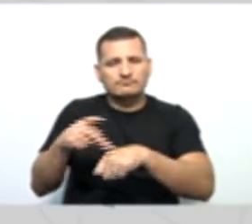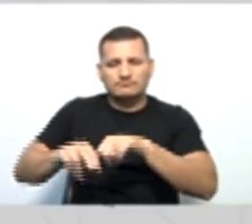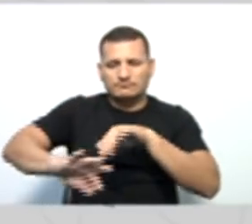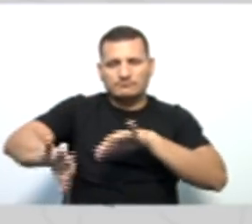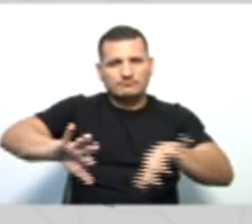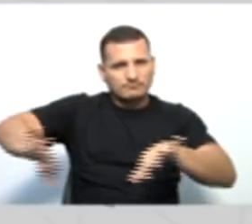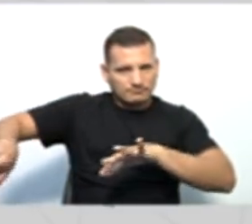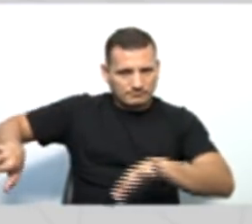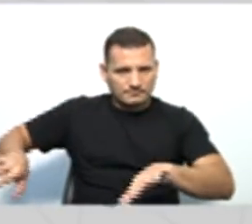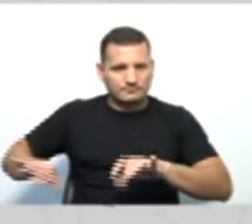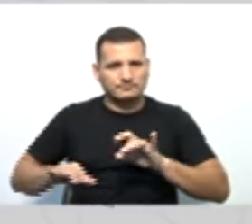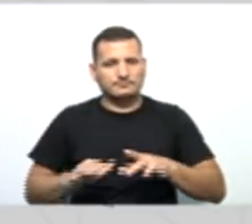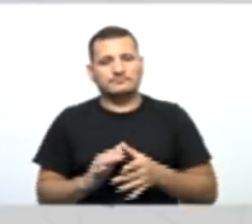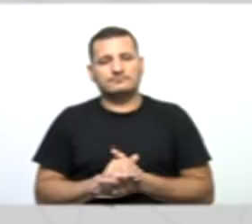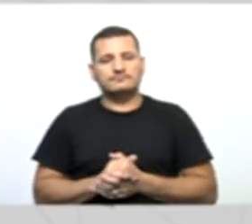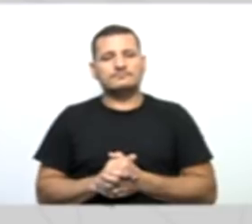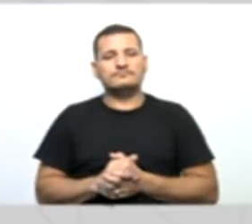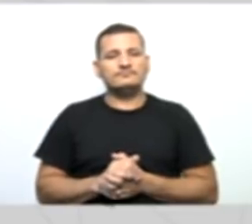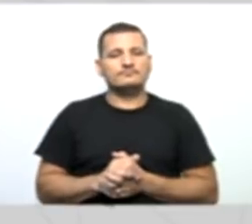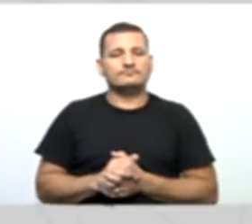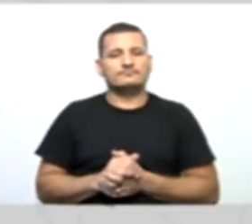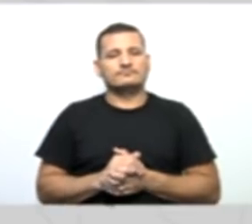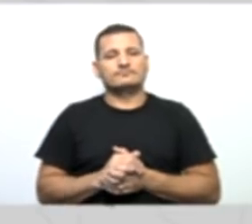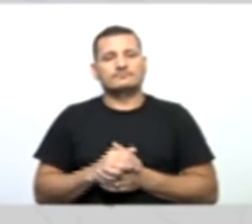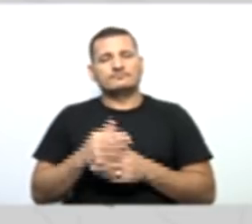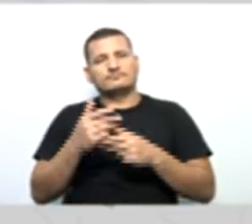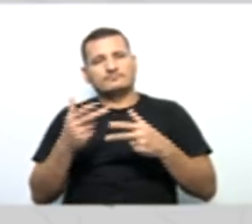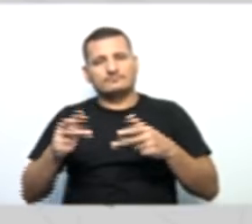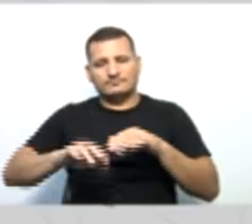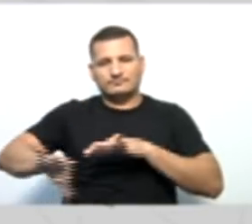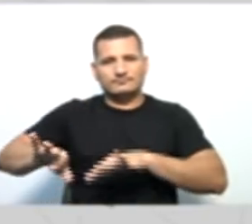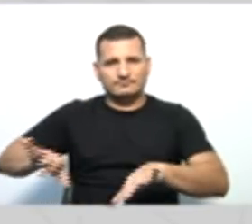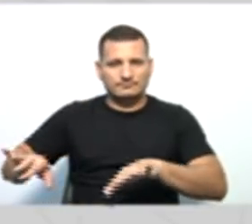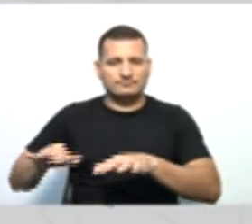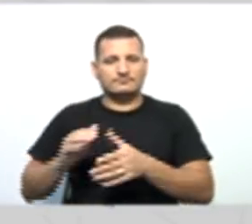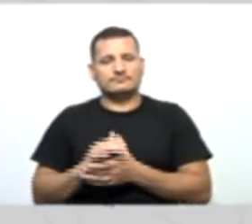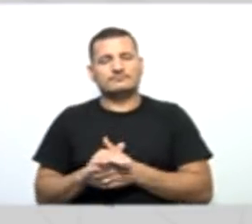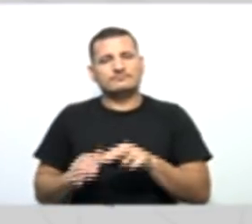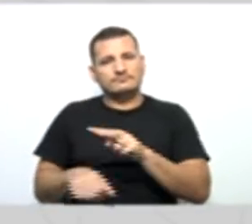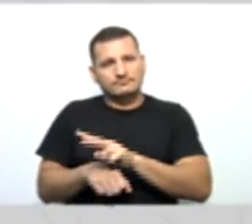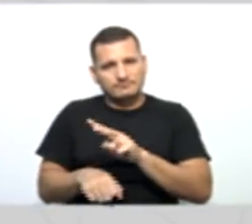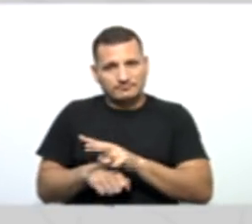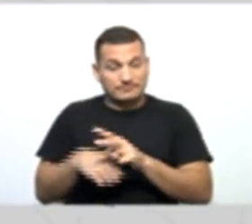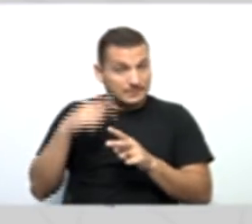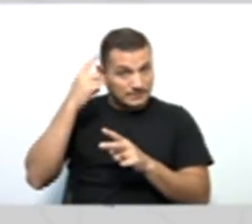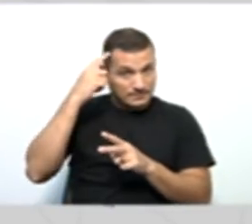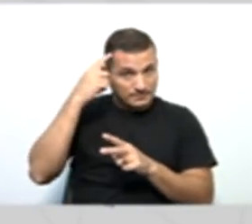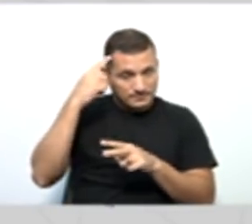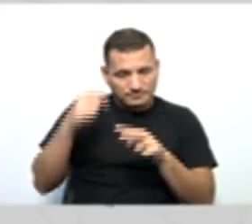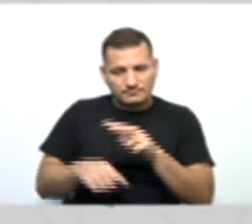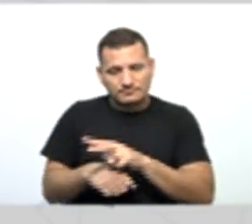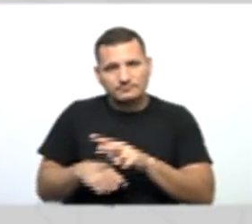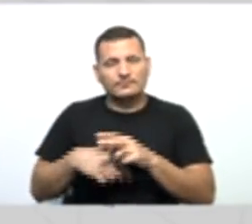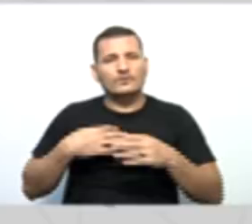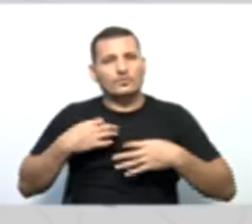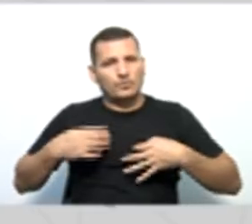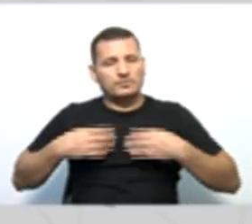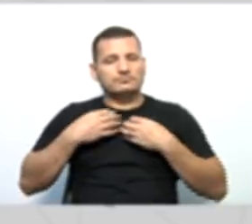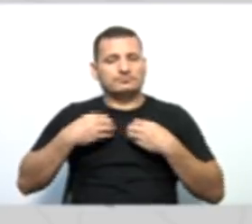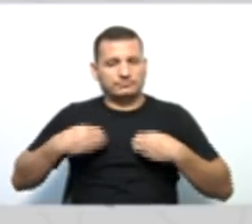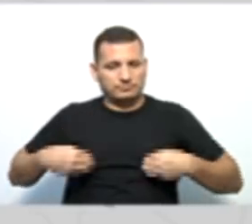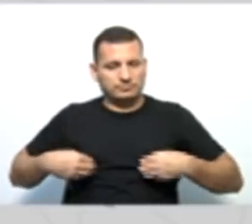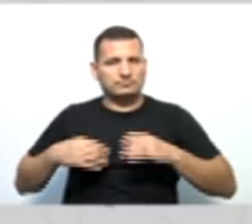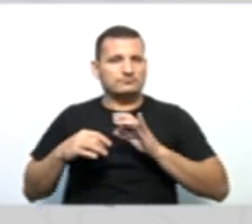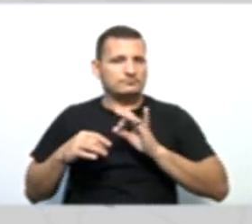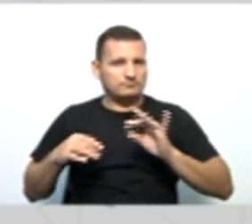ok? Olha aí na convulsão, então, afastar os objetos, afastar os curiosos, proteger a cabeça da pessoa, não é? Afrouxar as roupas quando ela estiver um pouco